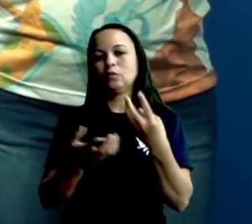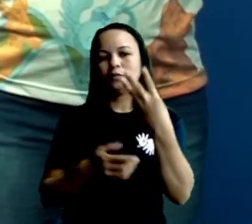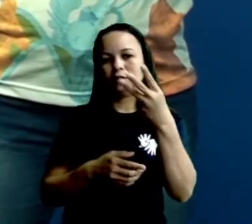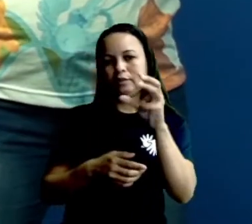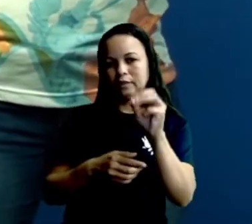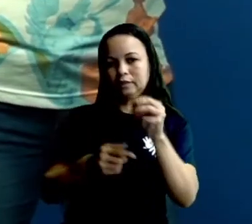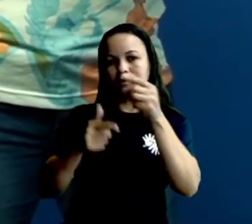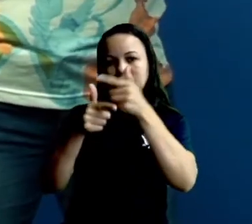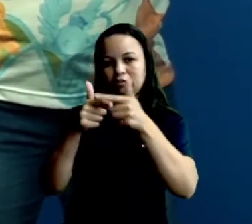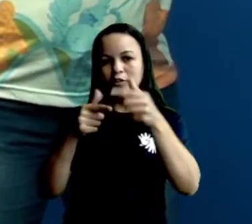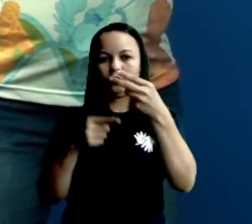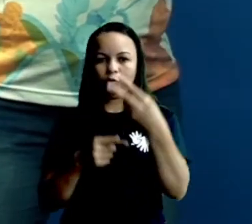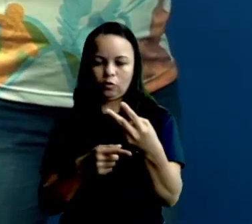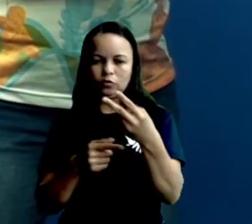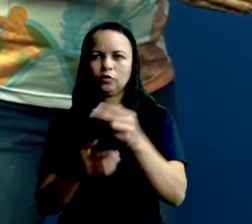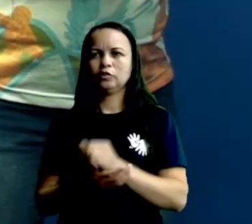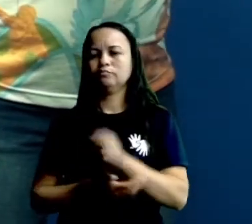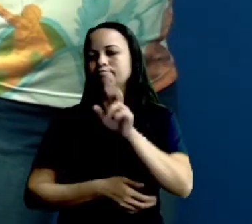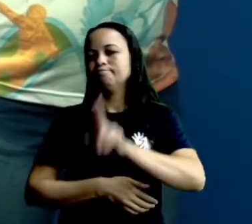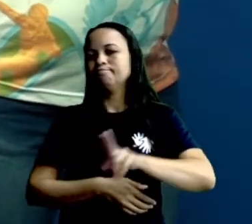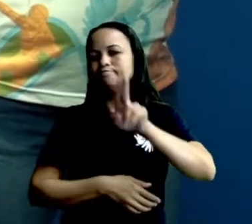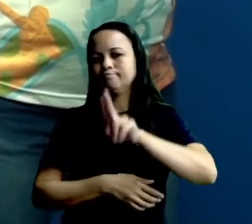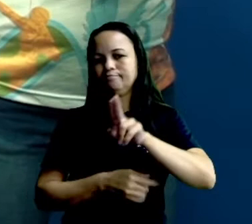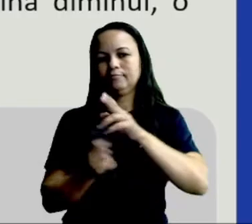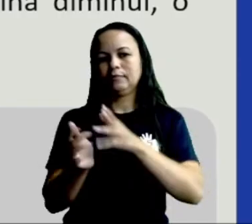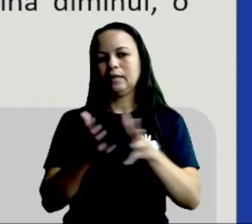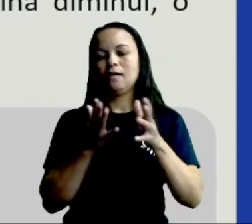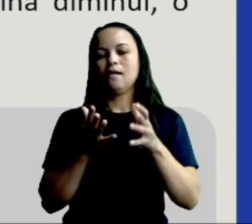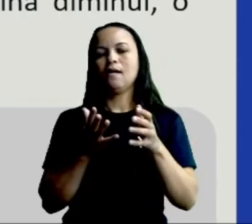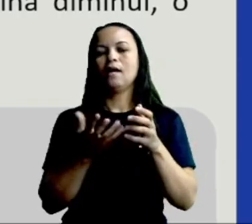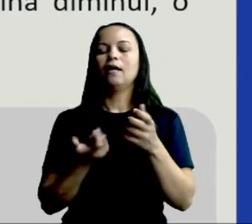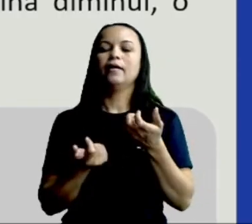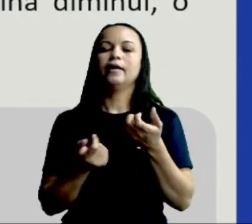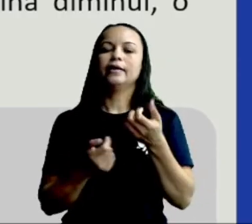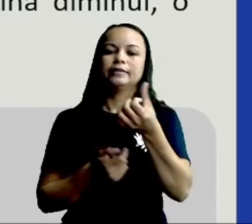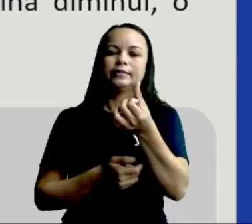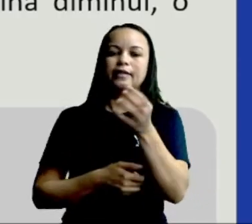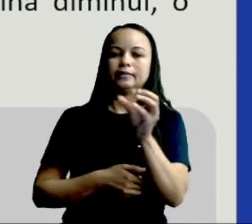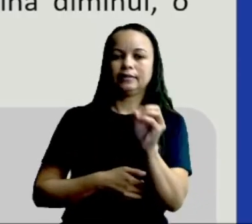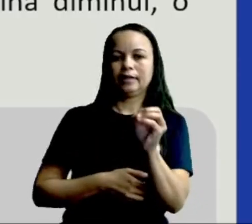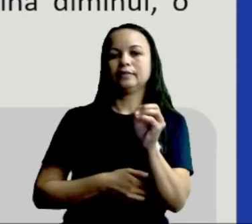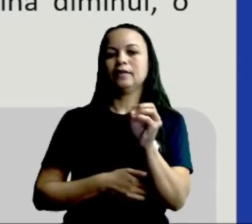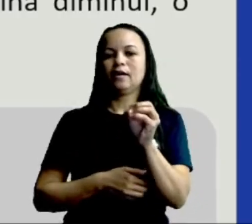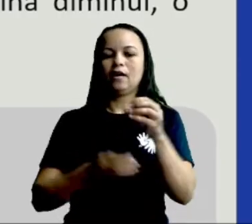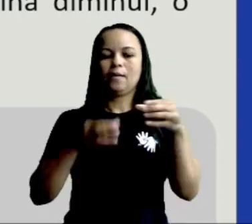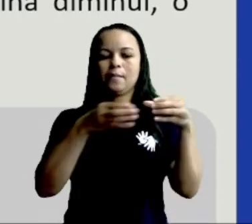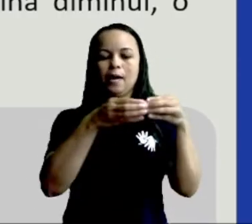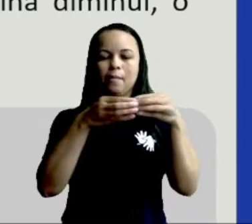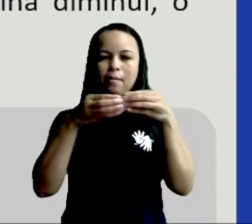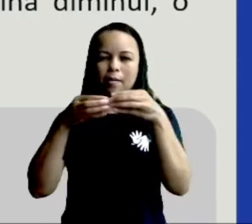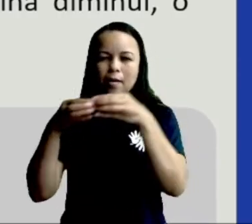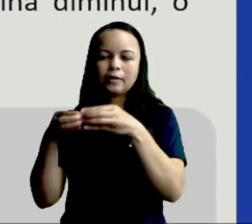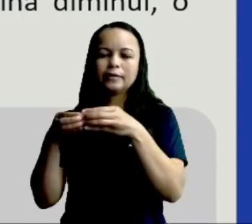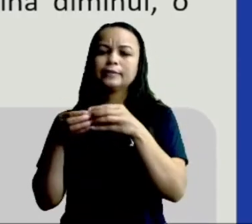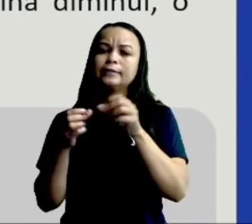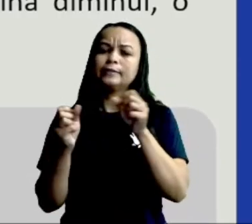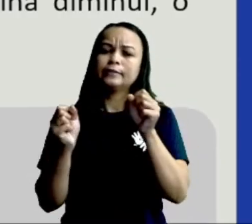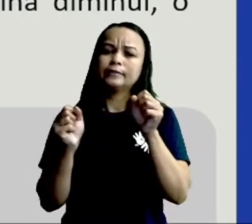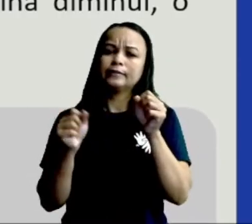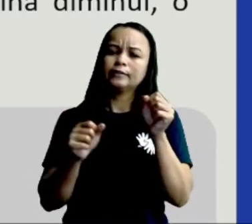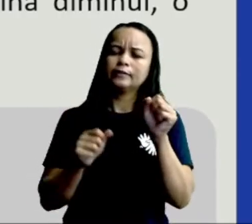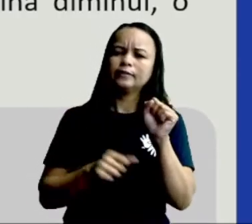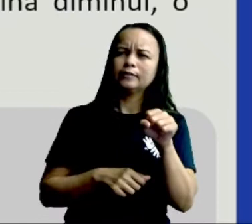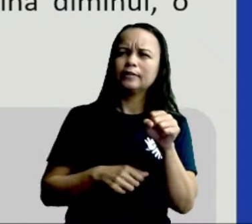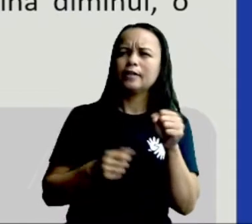2. Nesse caso, utilizaremos 60 vasilhas, pois se a capacidade da vasilha